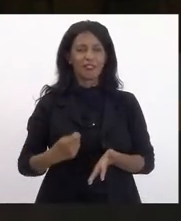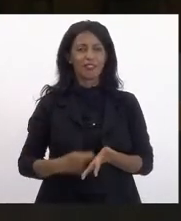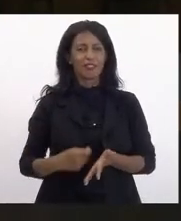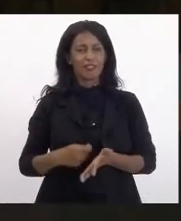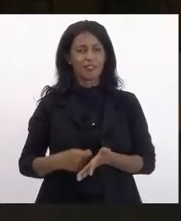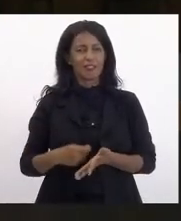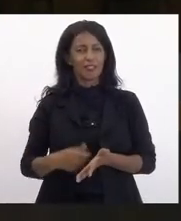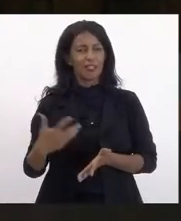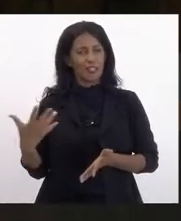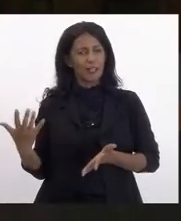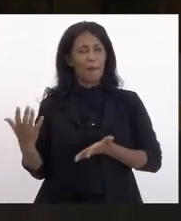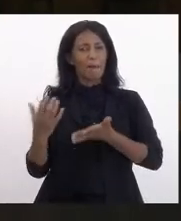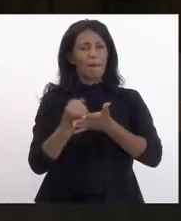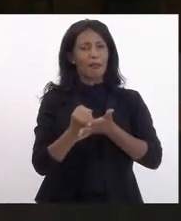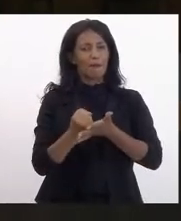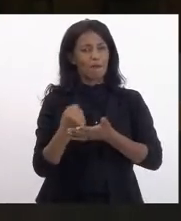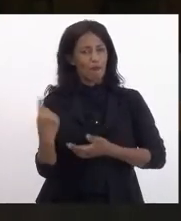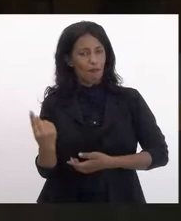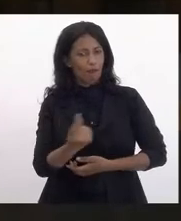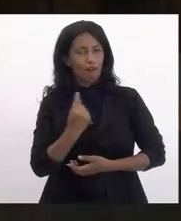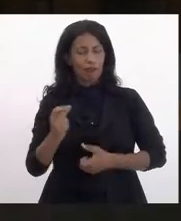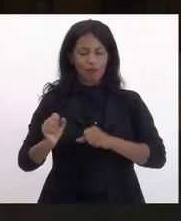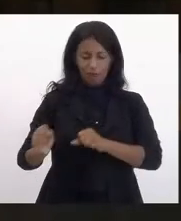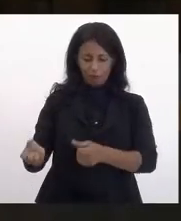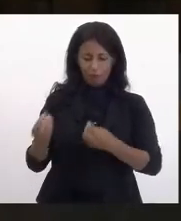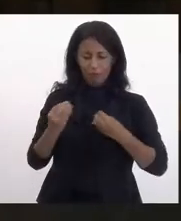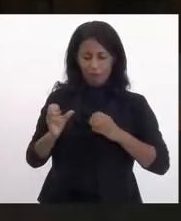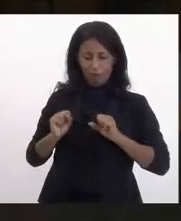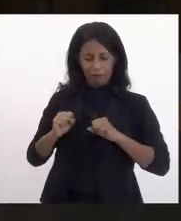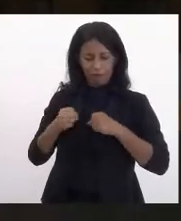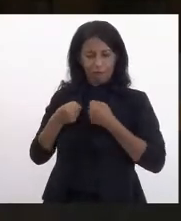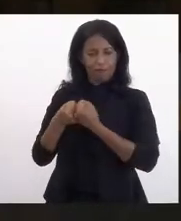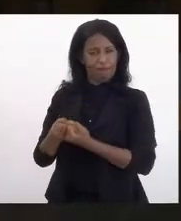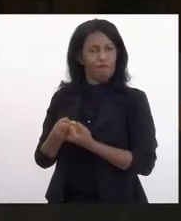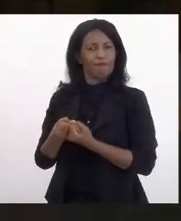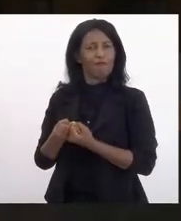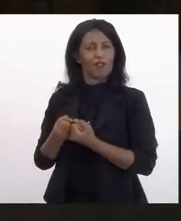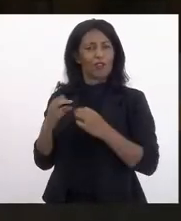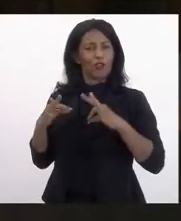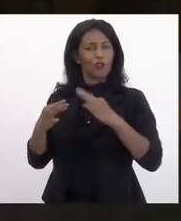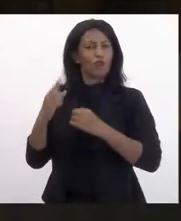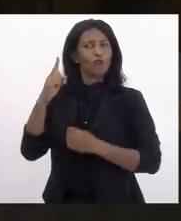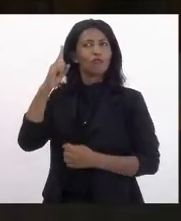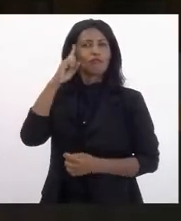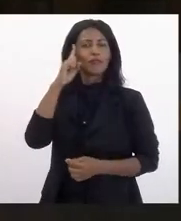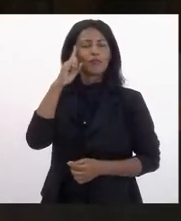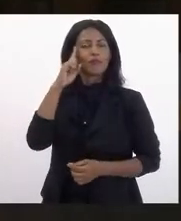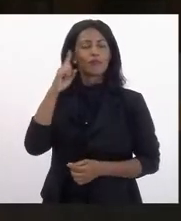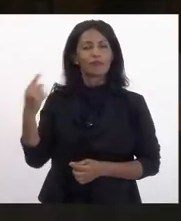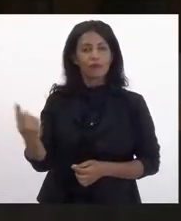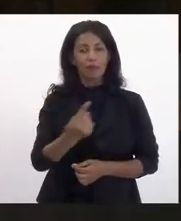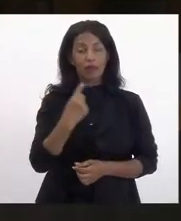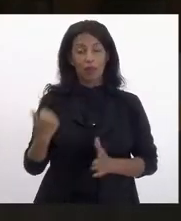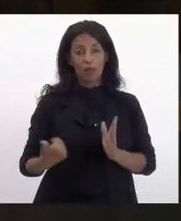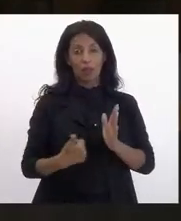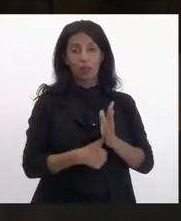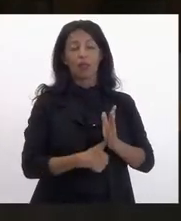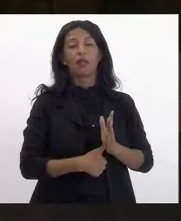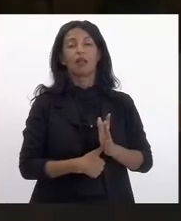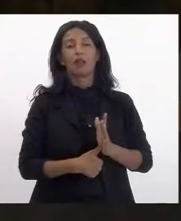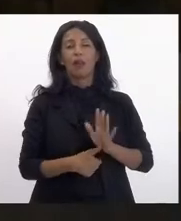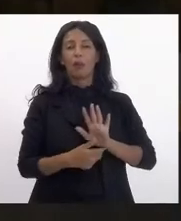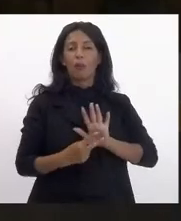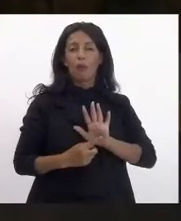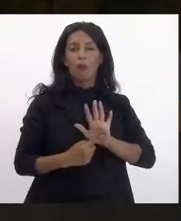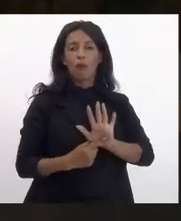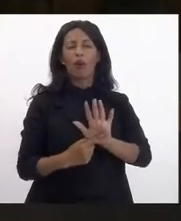desse patrimônio que é nosso, que fortalece, reforça, ressignifica todos os dias a nossa identidade,